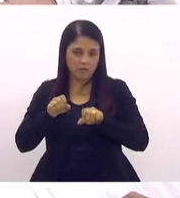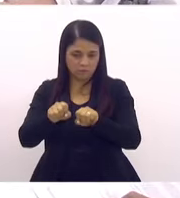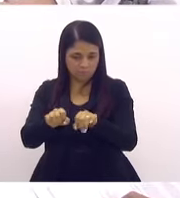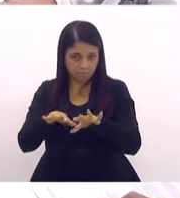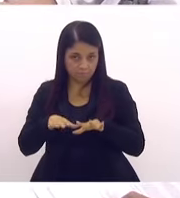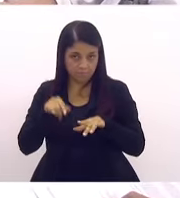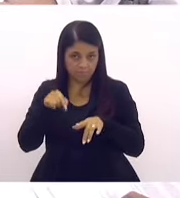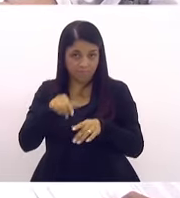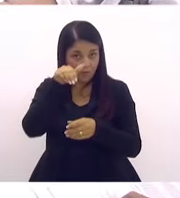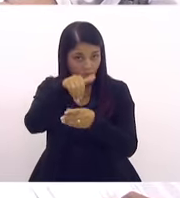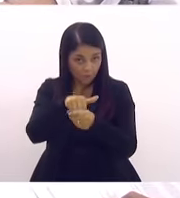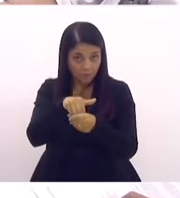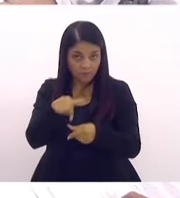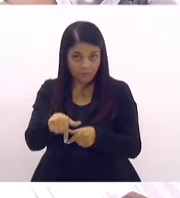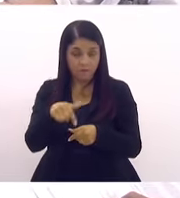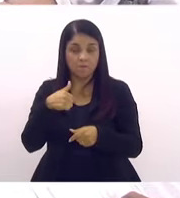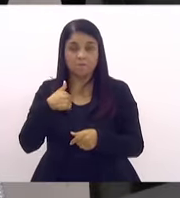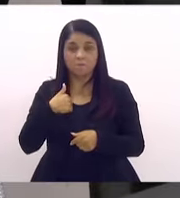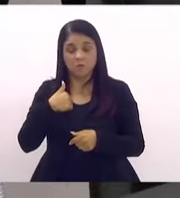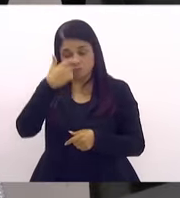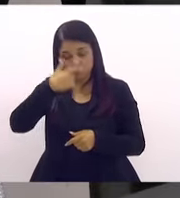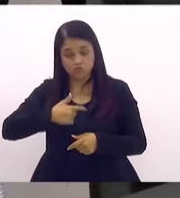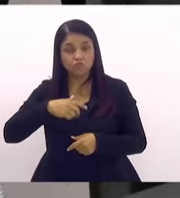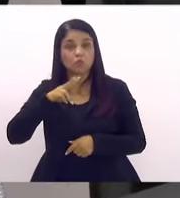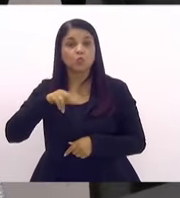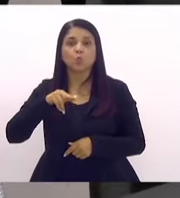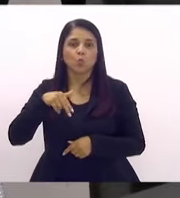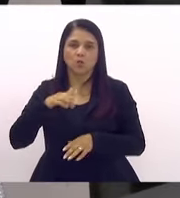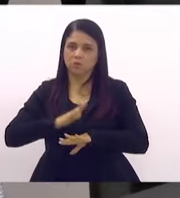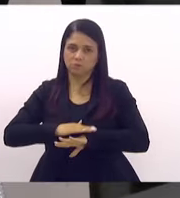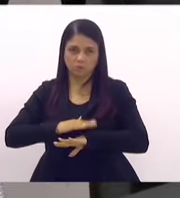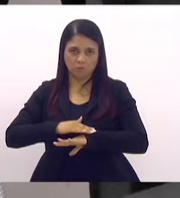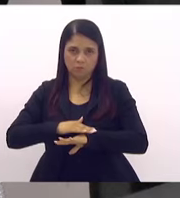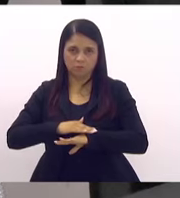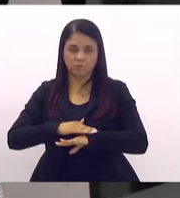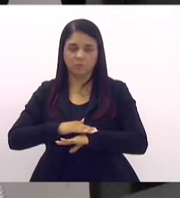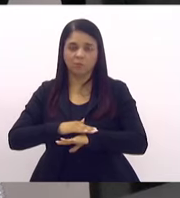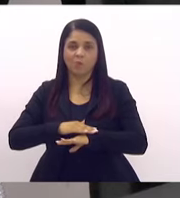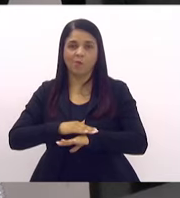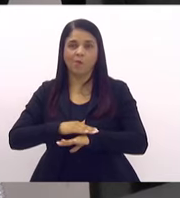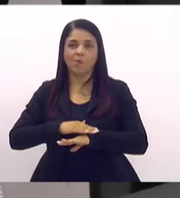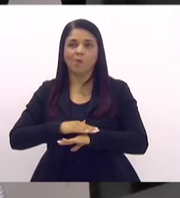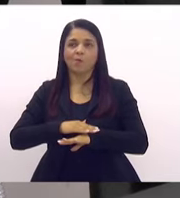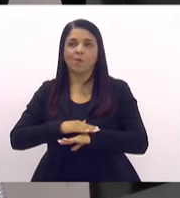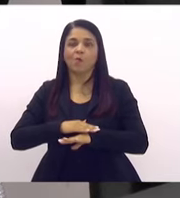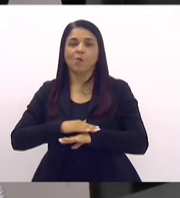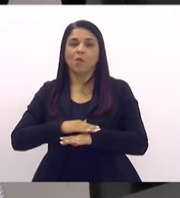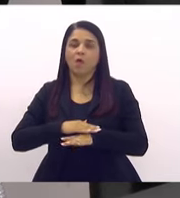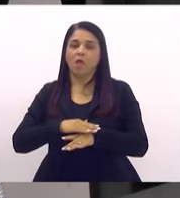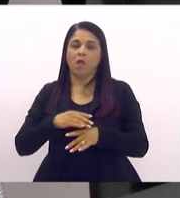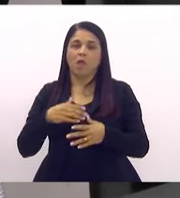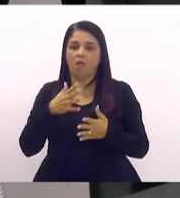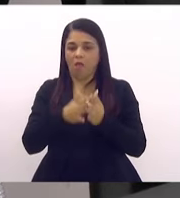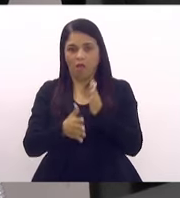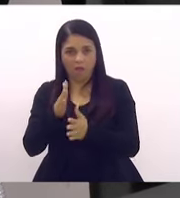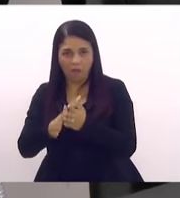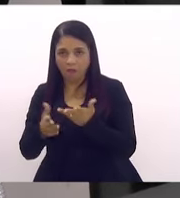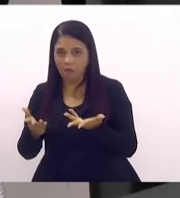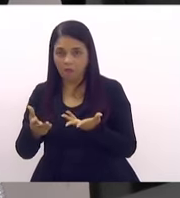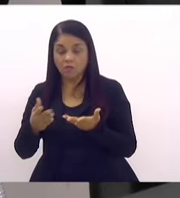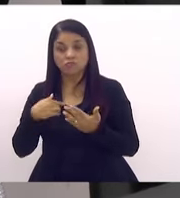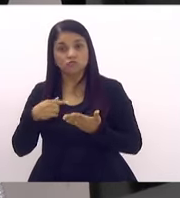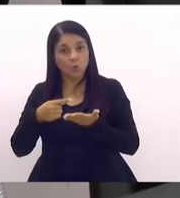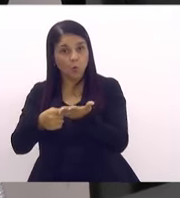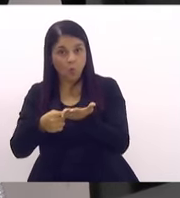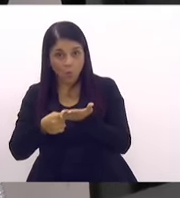será nunca meu feitio nesse momento, no bom português, atropelar um lado ou outro. Se a gente puder chegar num consenso nesse